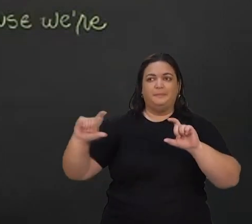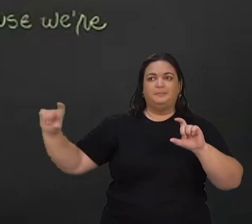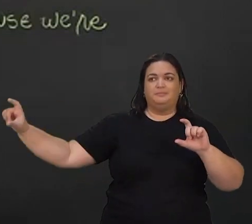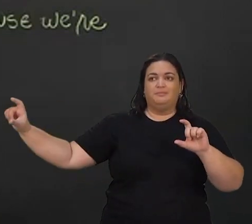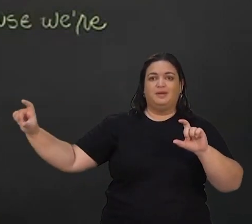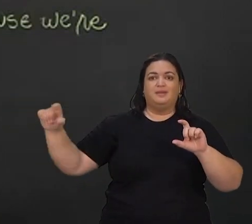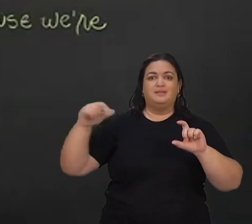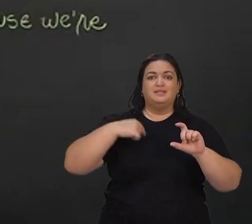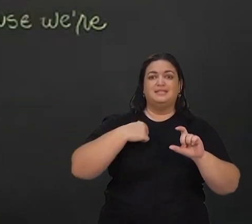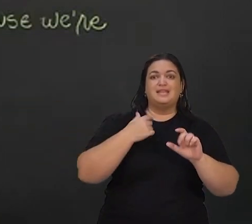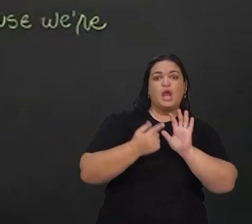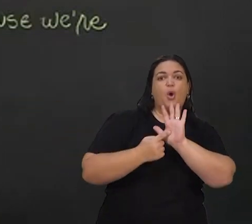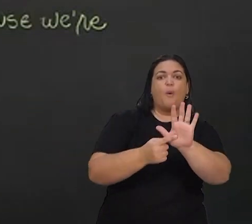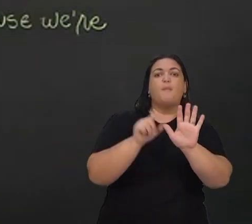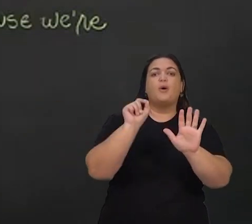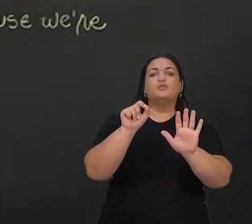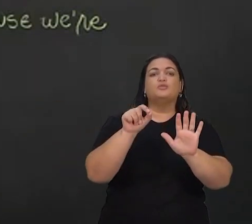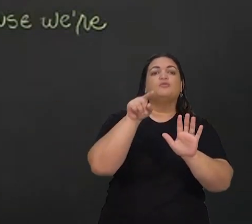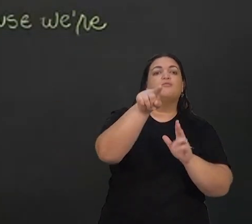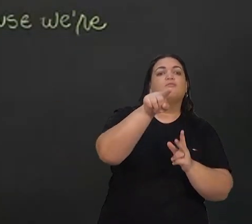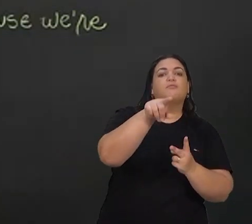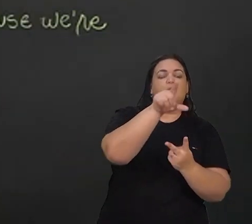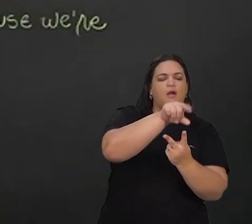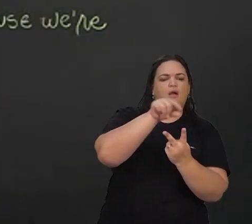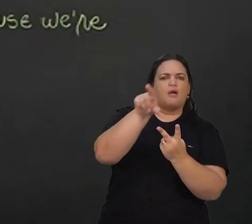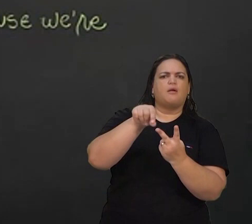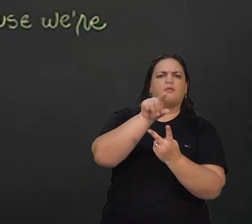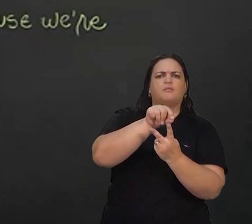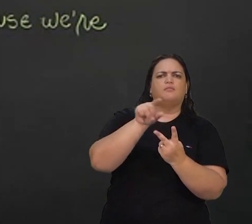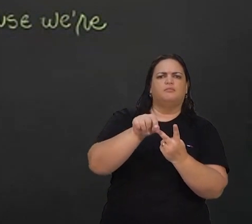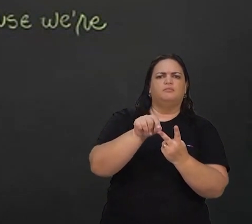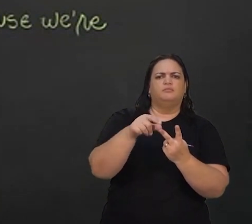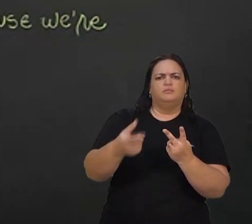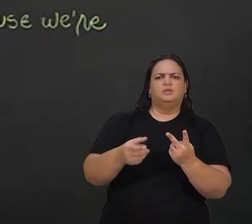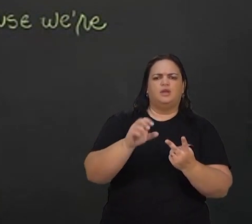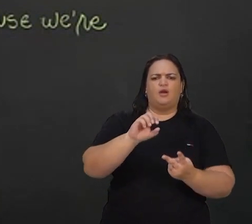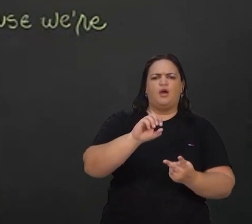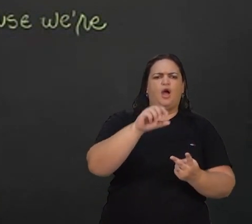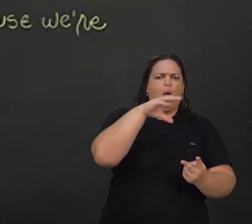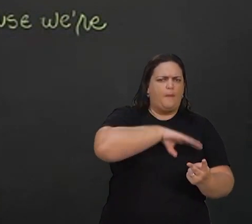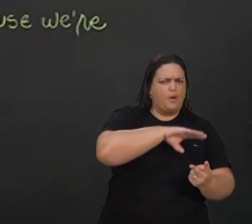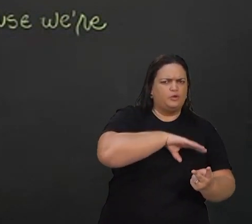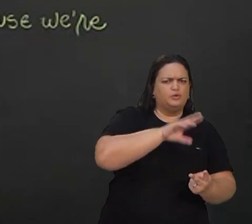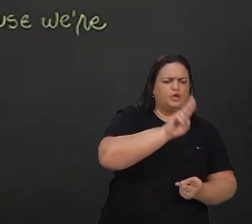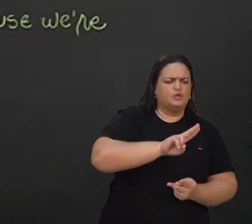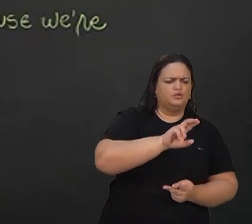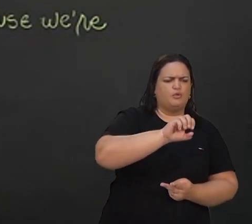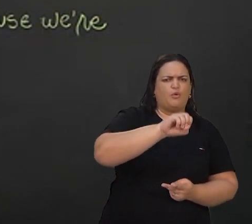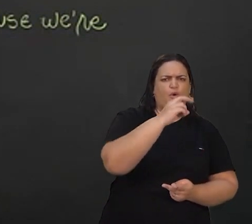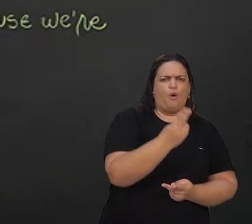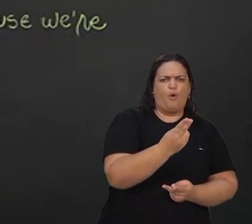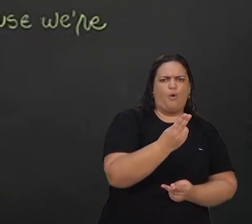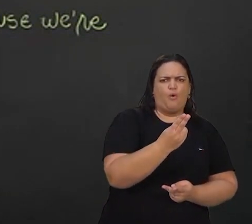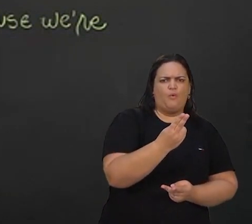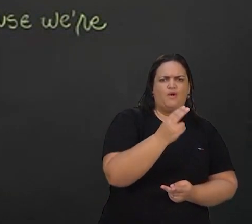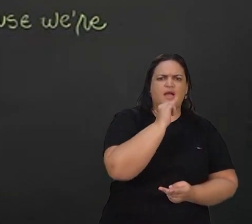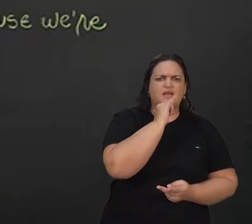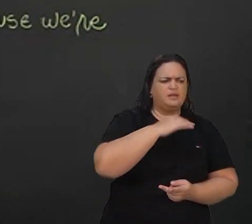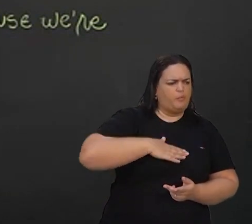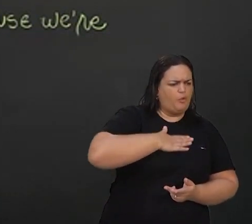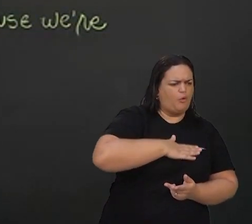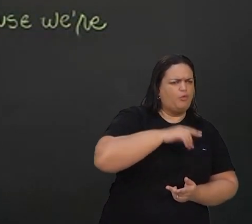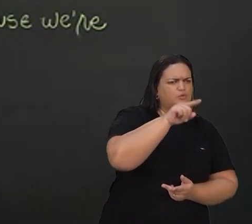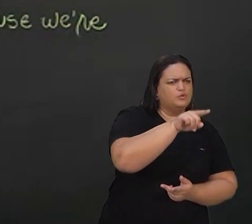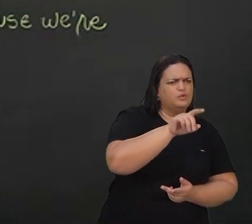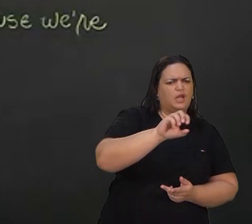uma alternativa. Eu dou uma escolha para a pessoa. A escolha em português é o ou, né? Você quer? Gostou desse ou desse?